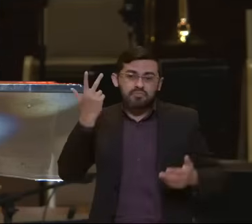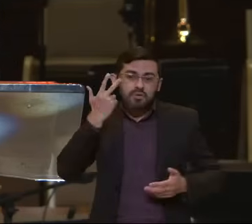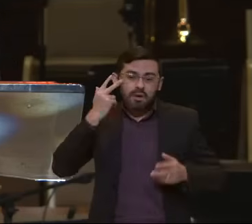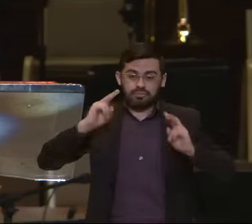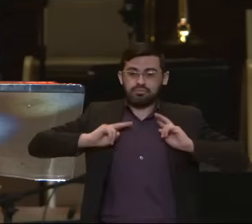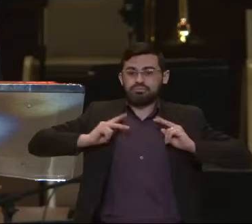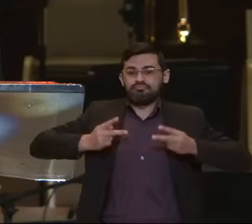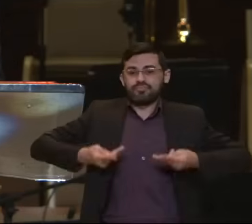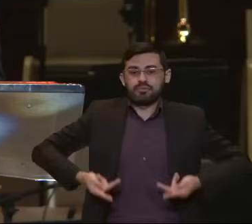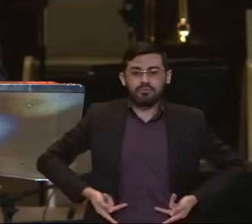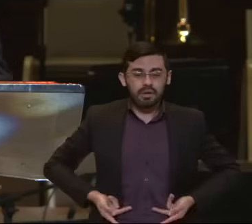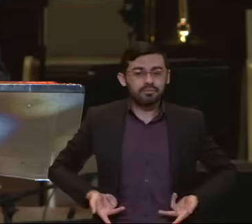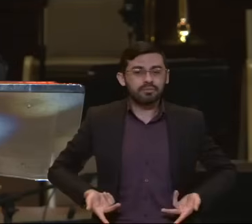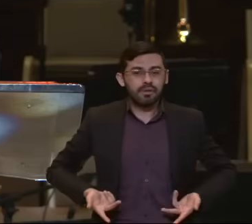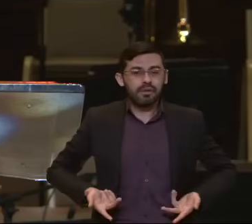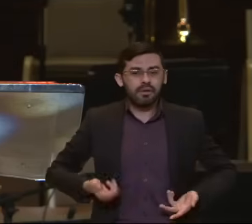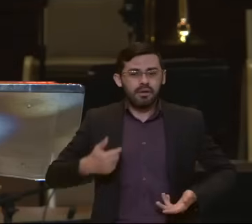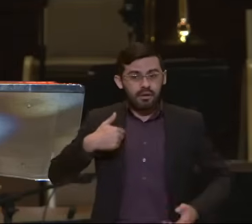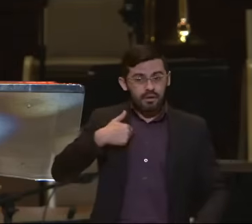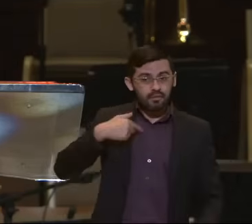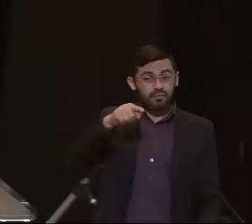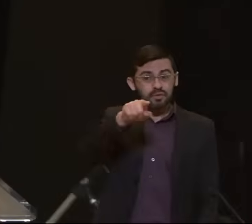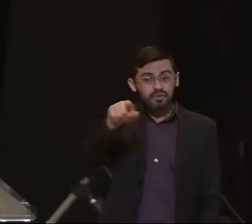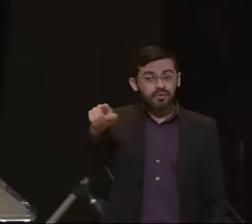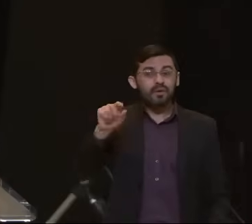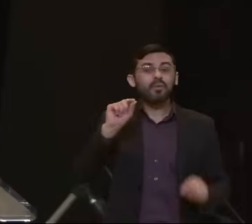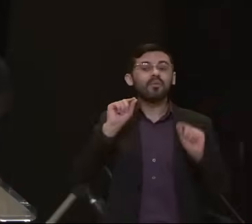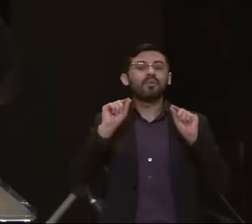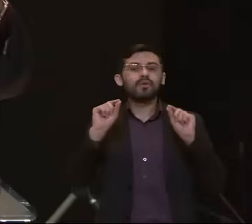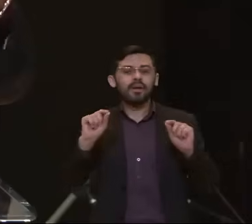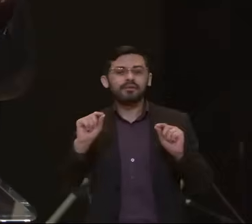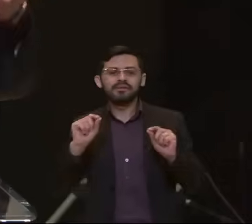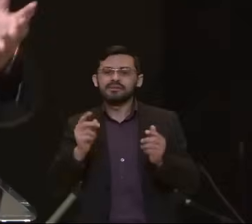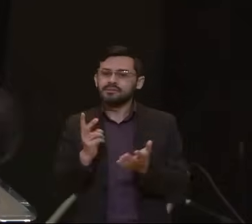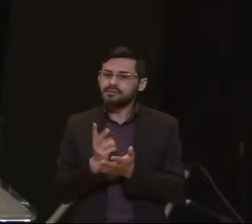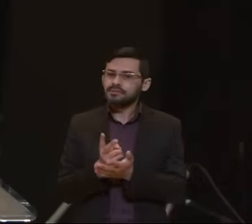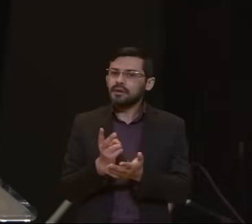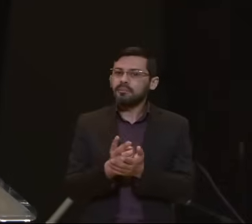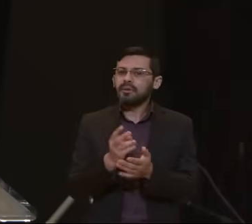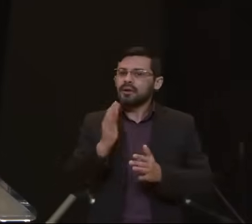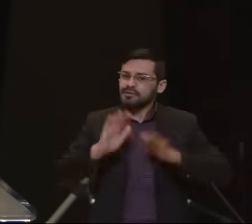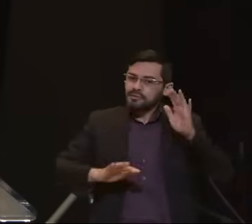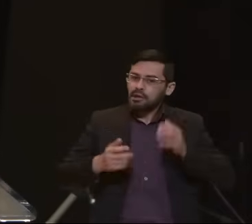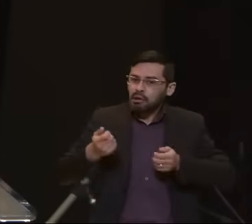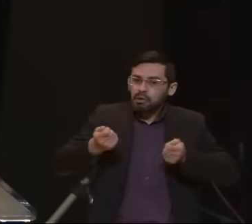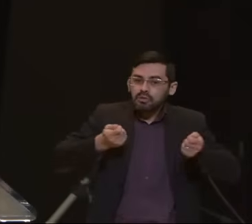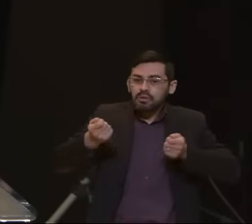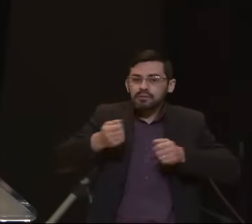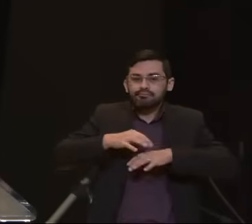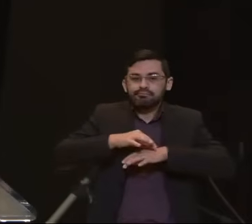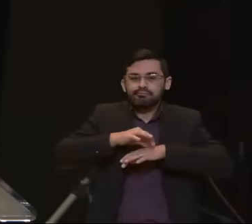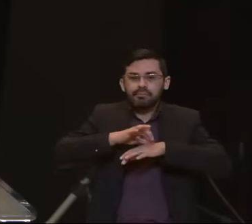nossa natureza humana. Eu e você somos dominados pela carne,